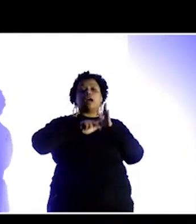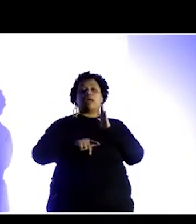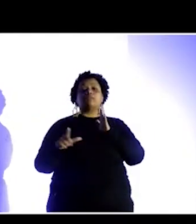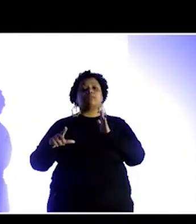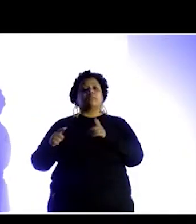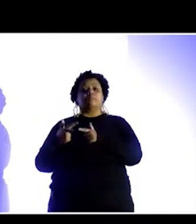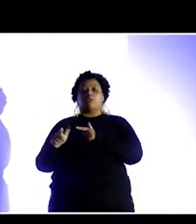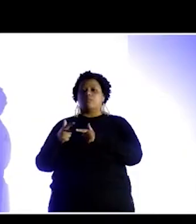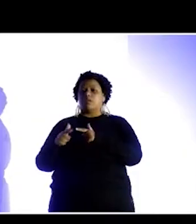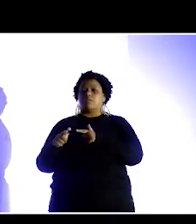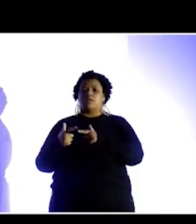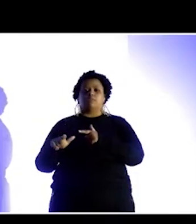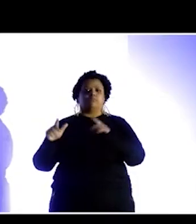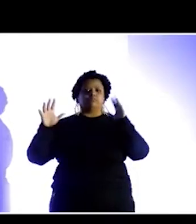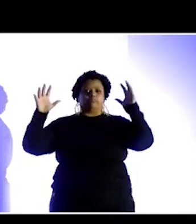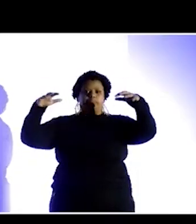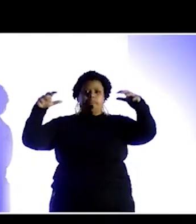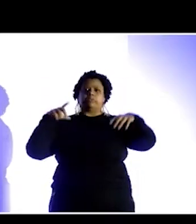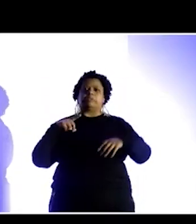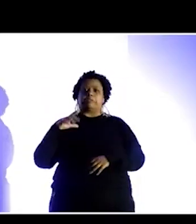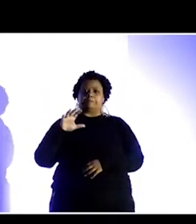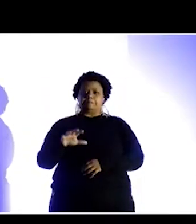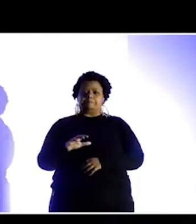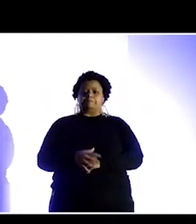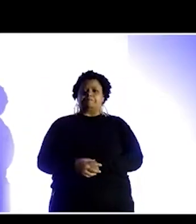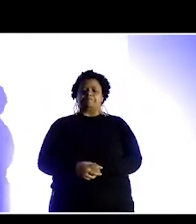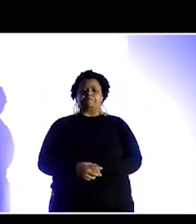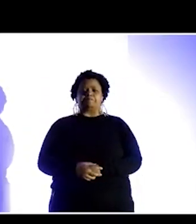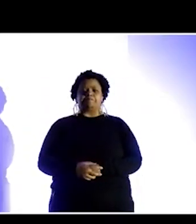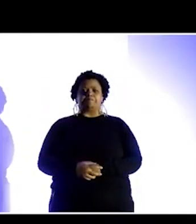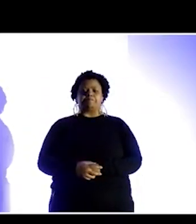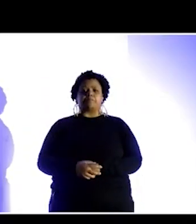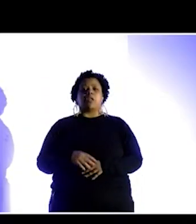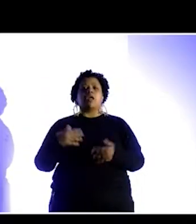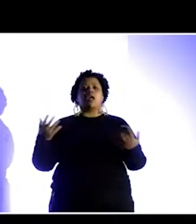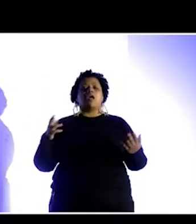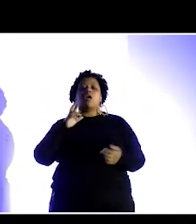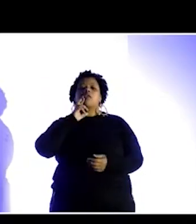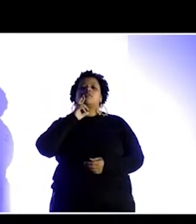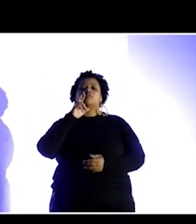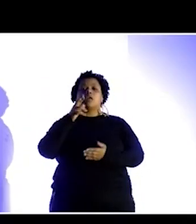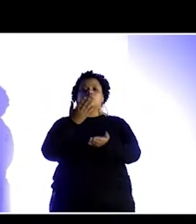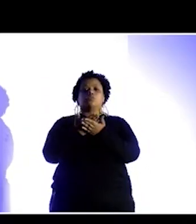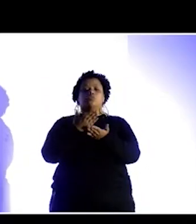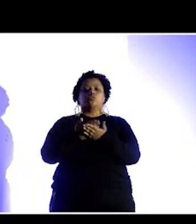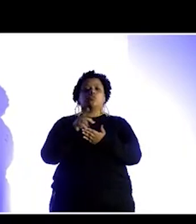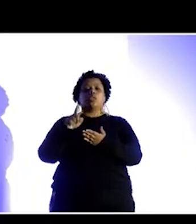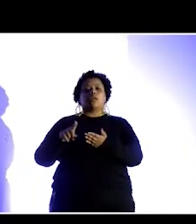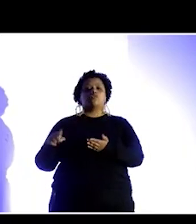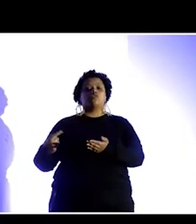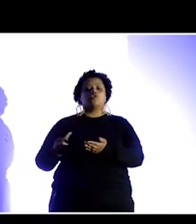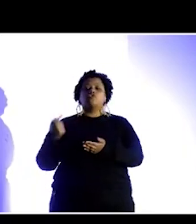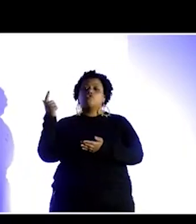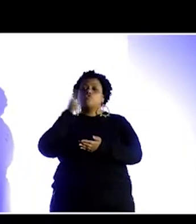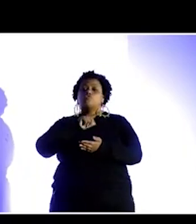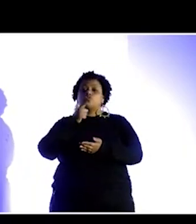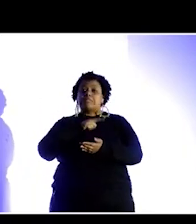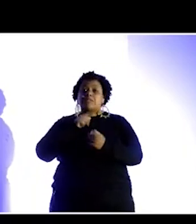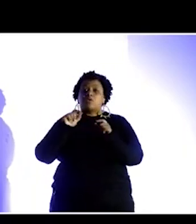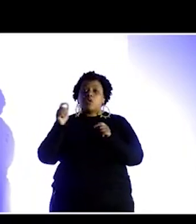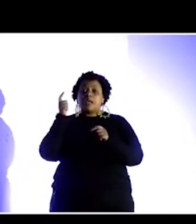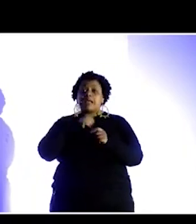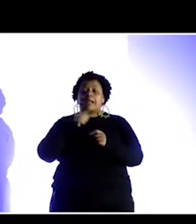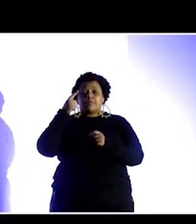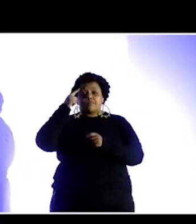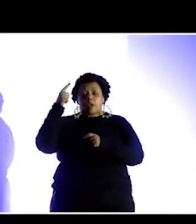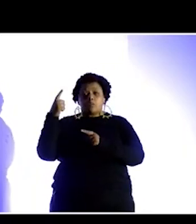muitos problemas com cheias fluviais. Isso aqui, o resultado desse estudo, a gente conseguiu sair com os critérios hidrológicos